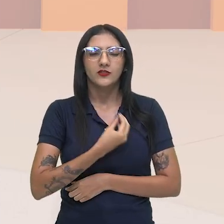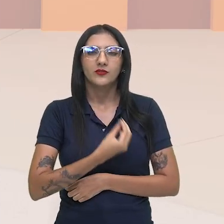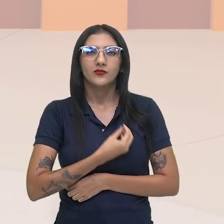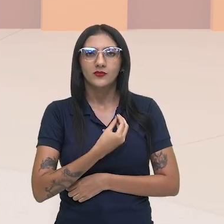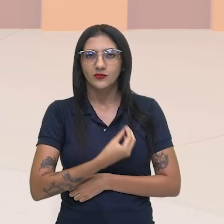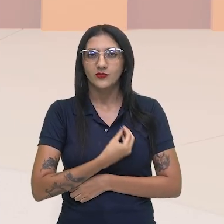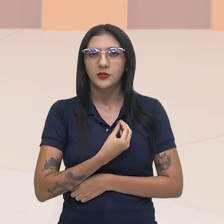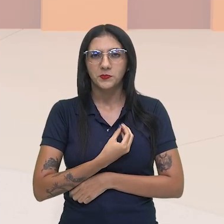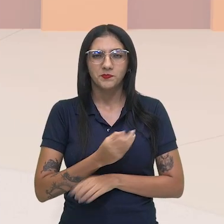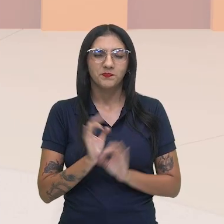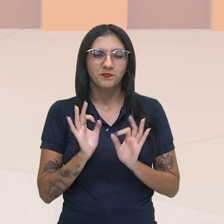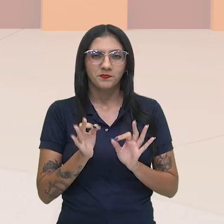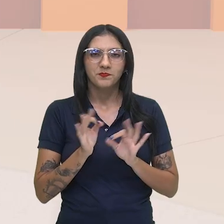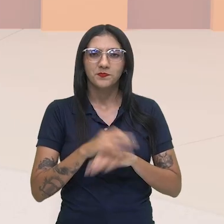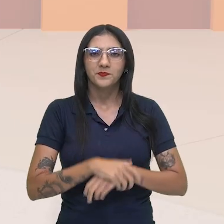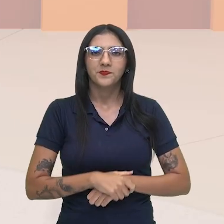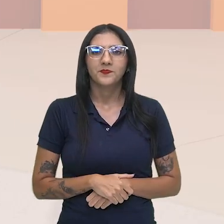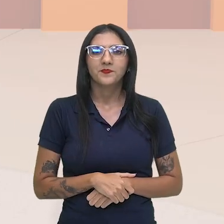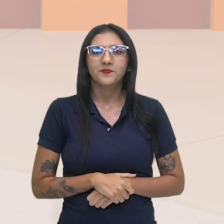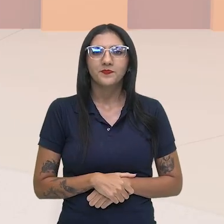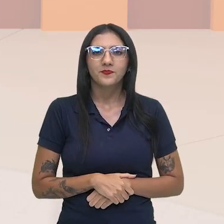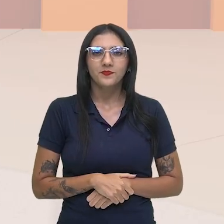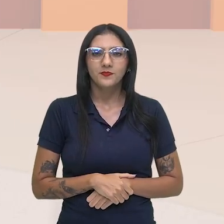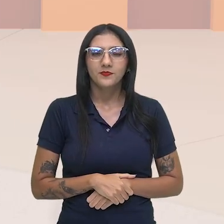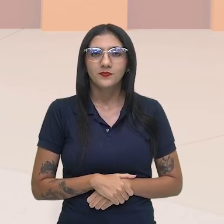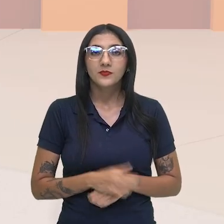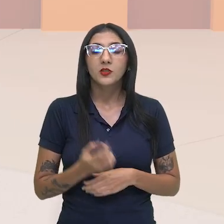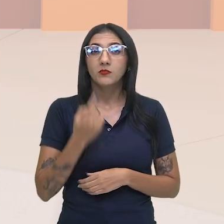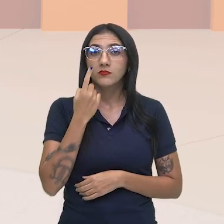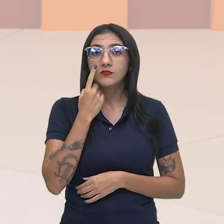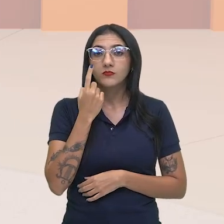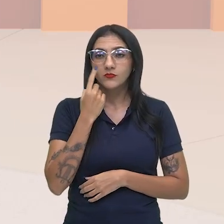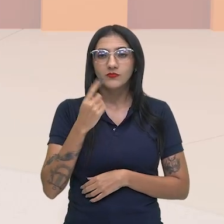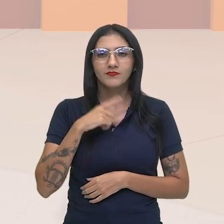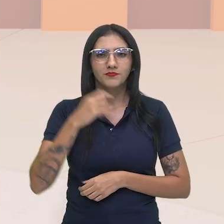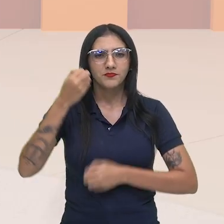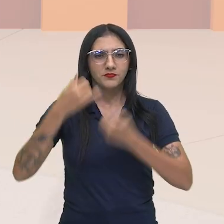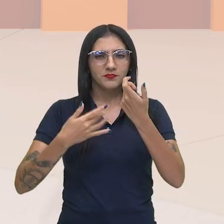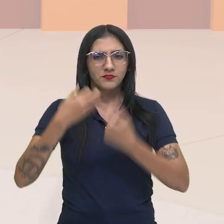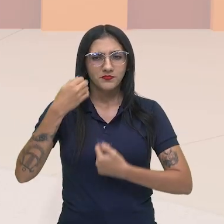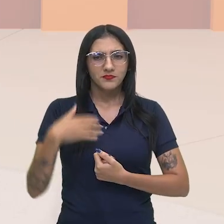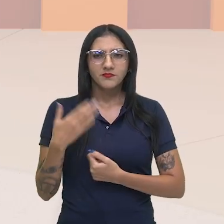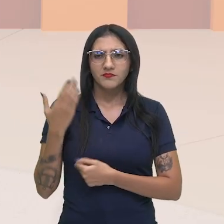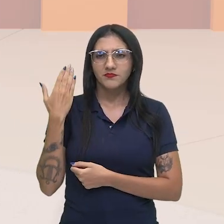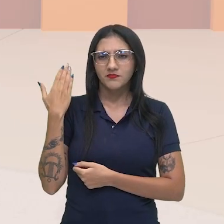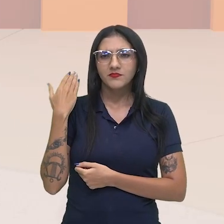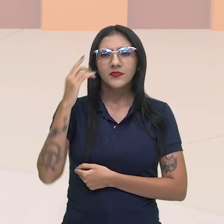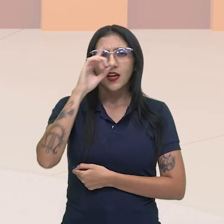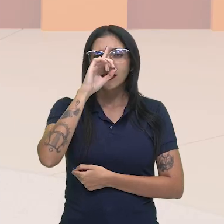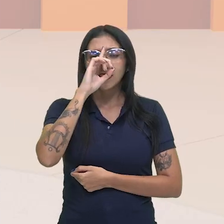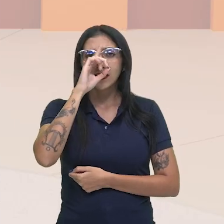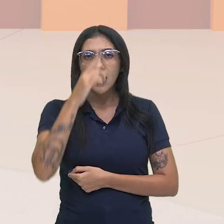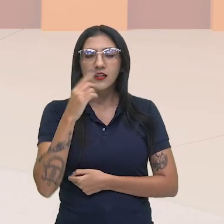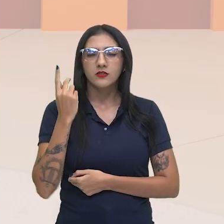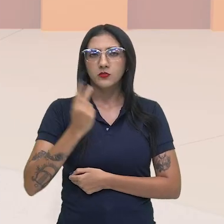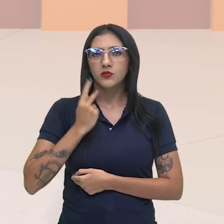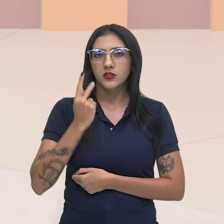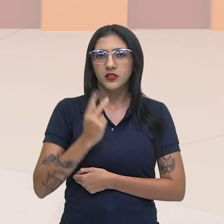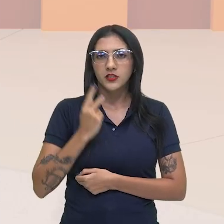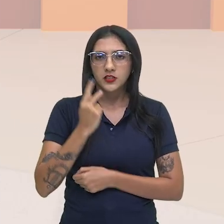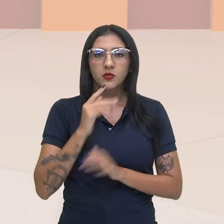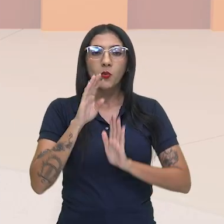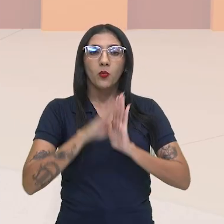aí. Perfeito, então, pessoal? Olha só, nós começamos lá atrás, falando sobre a ideia de política, tá? Que é